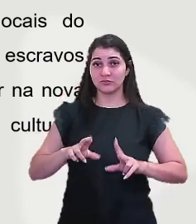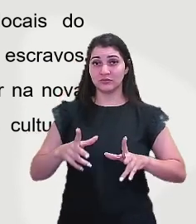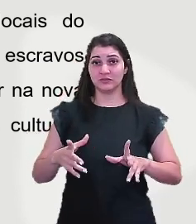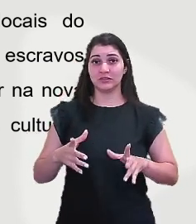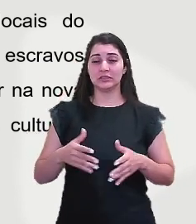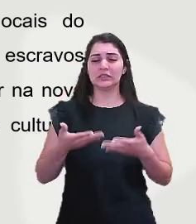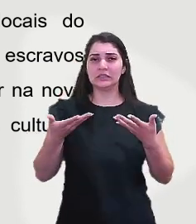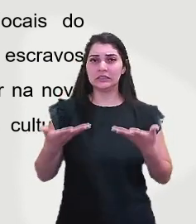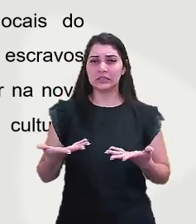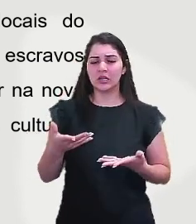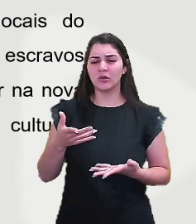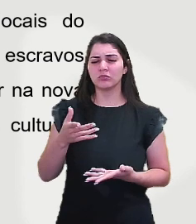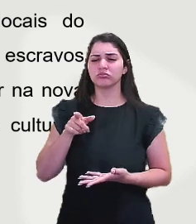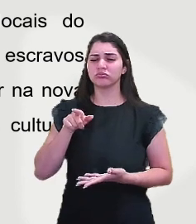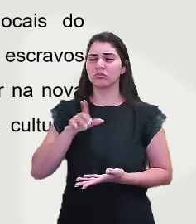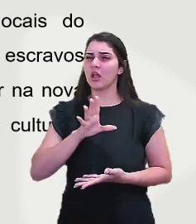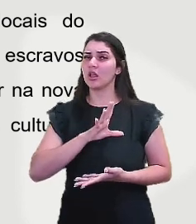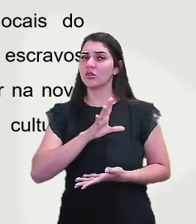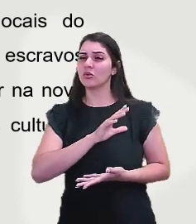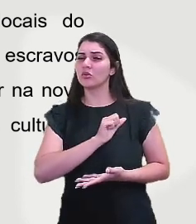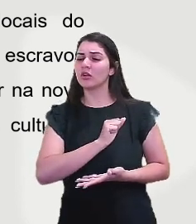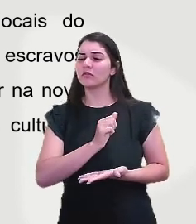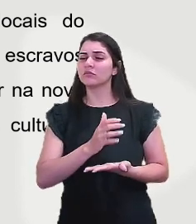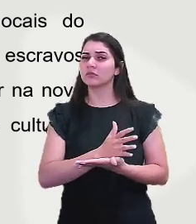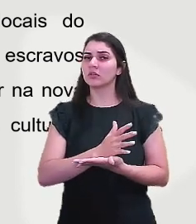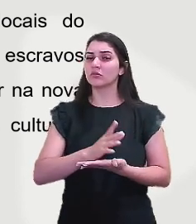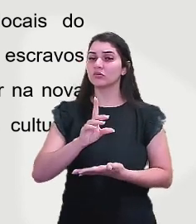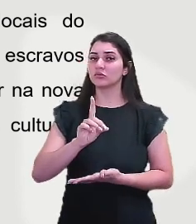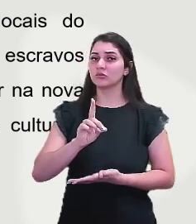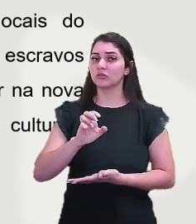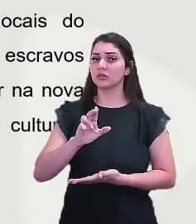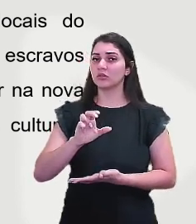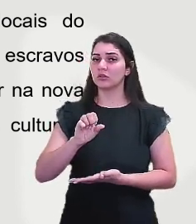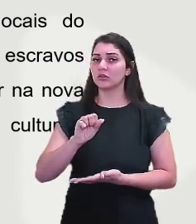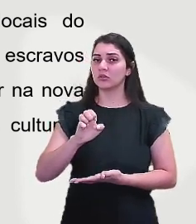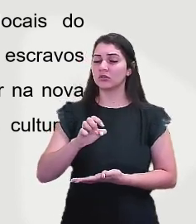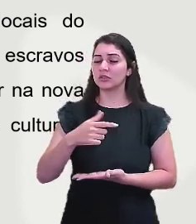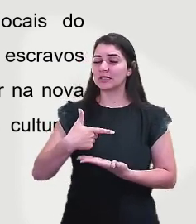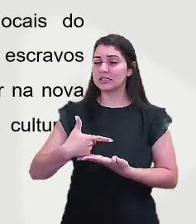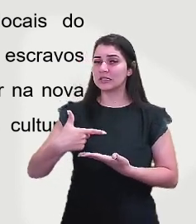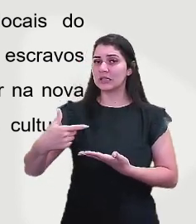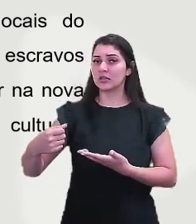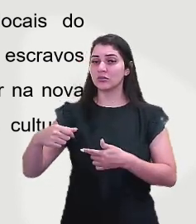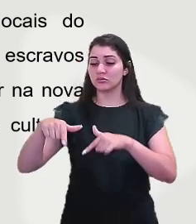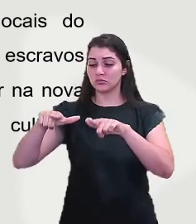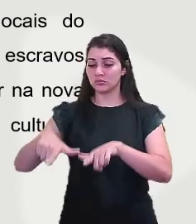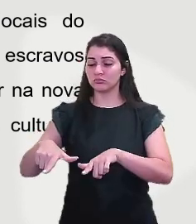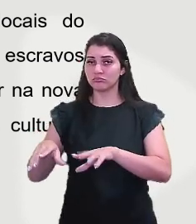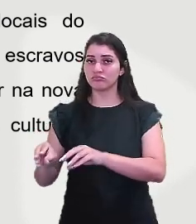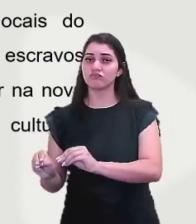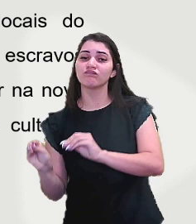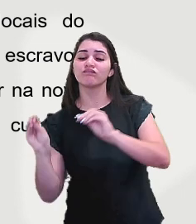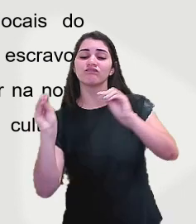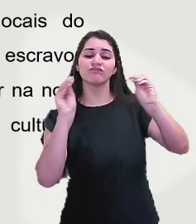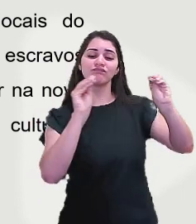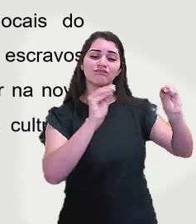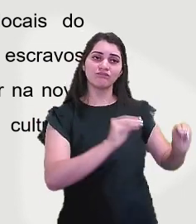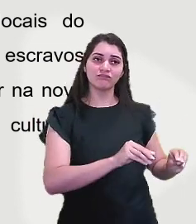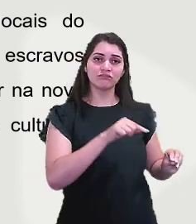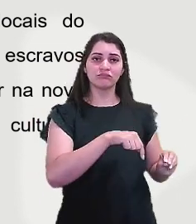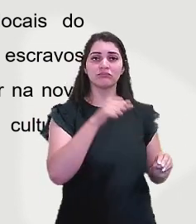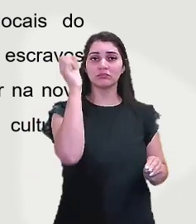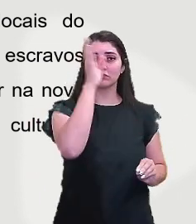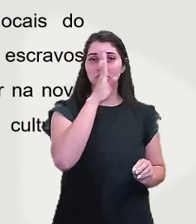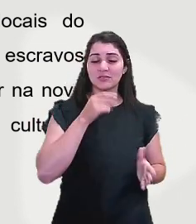eles adoravam certos deuses, tinham crenças, saíam do seu local, vinham para o Brasil.